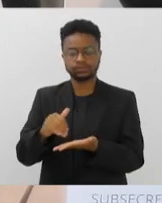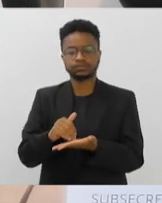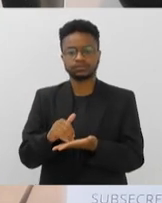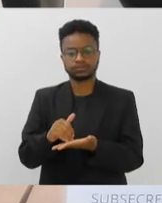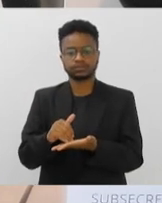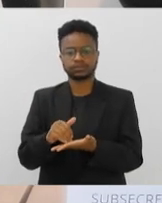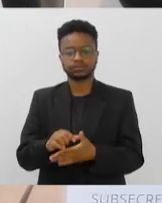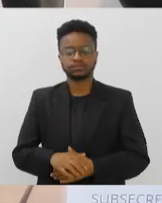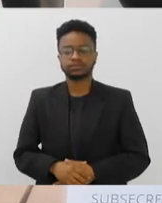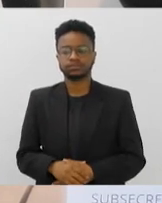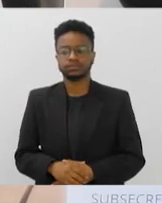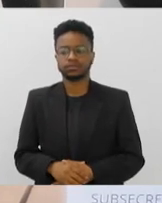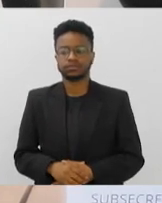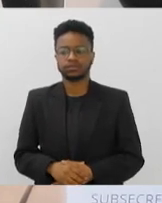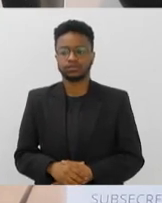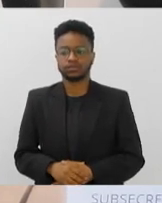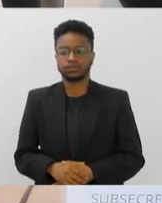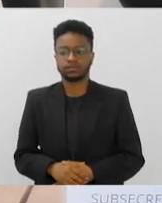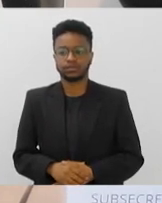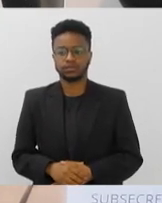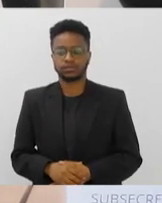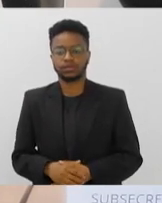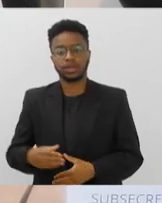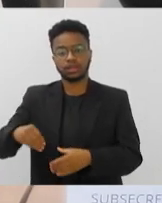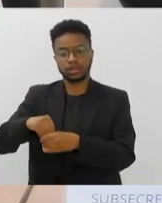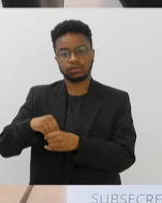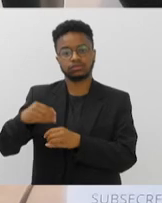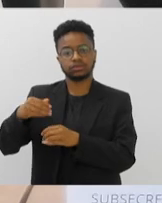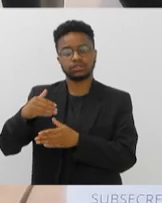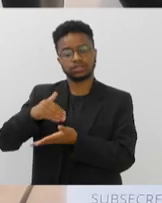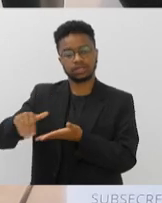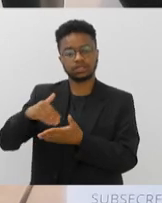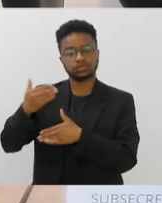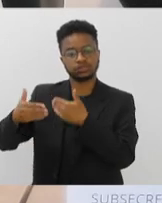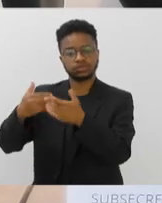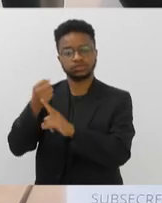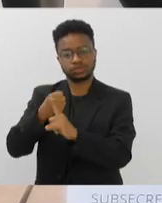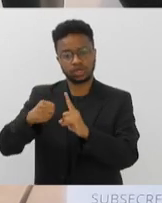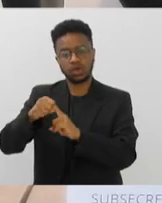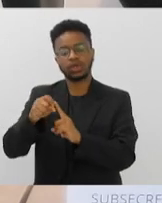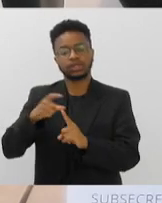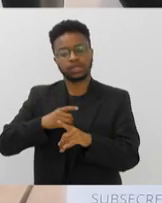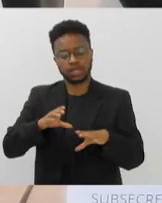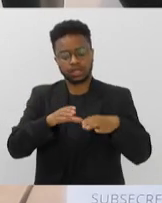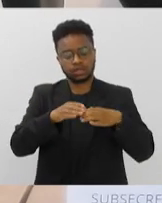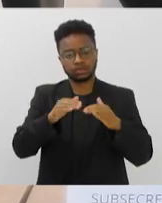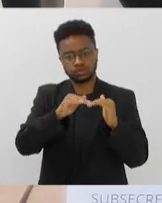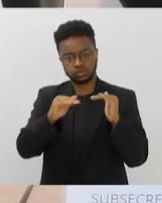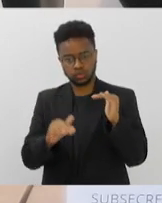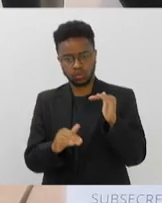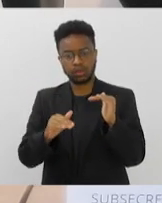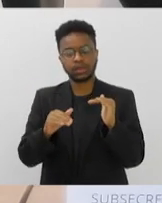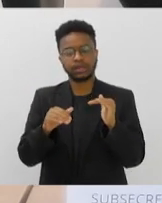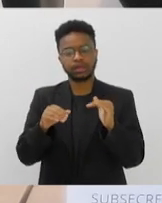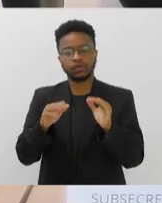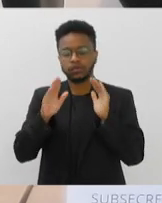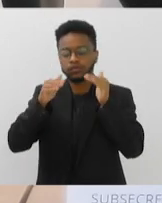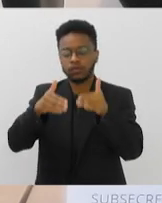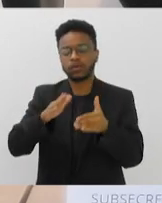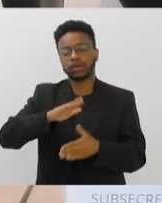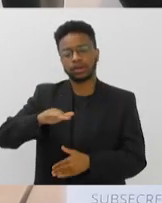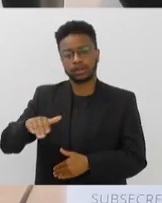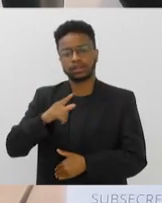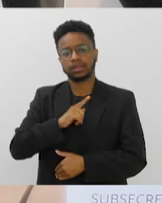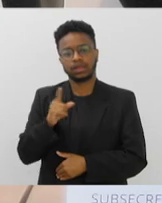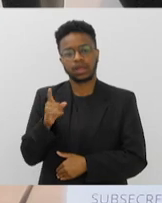eh de desenvolvimento dentro da secretaria de Desenvolvimento Social sobre Secretaria da Criança com o nosso Dr Artur